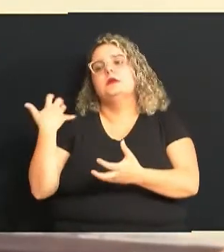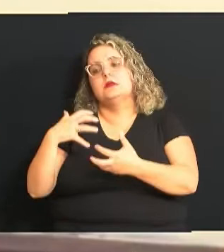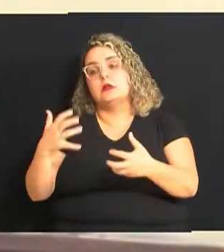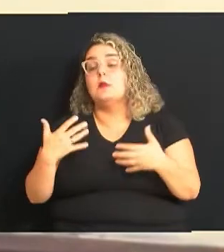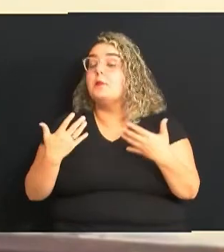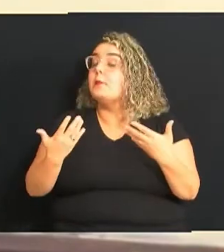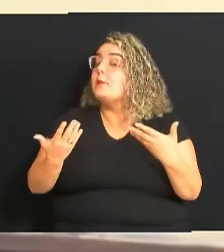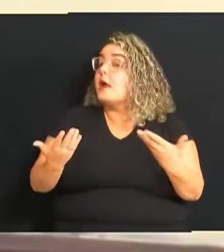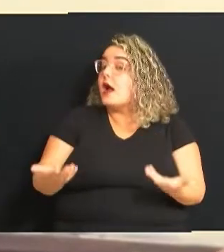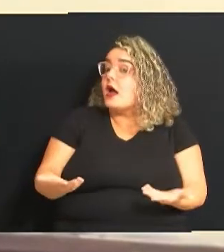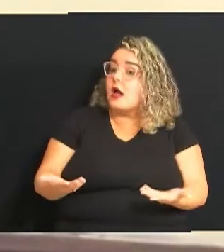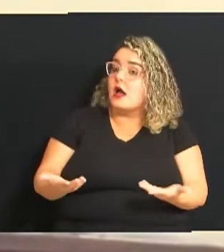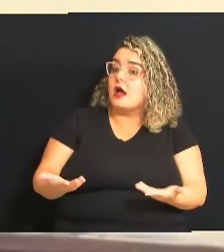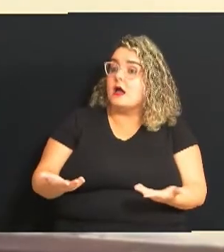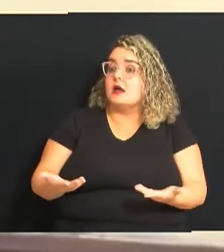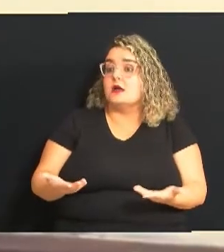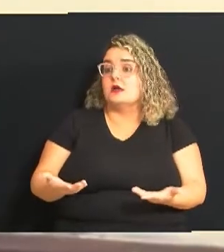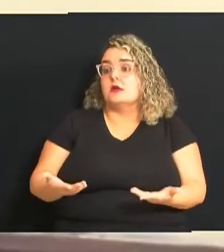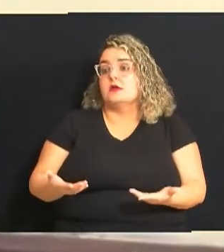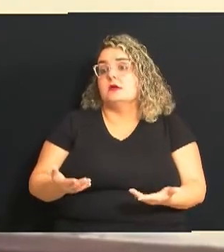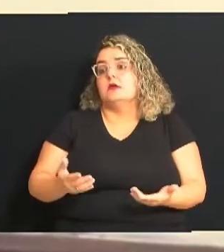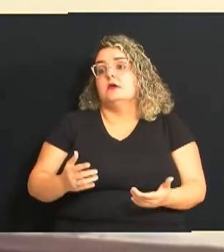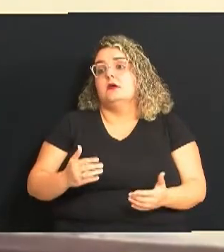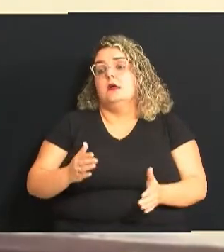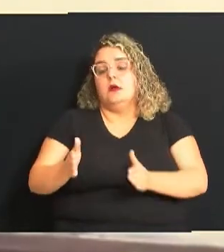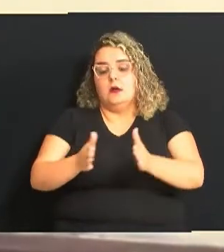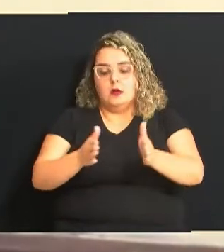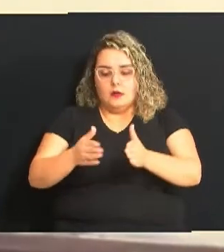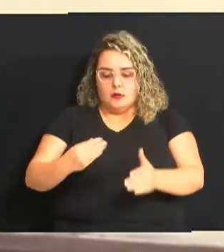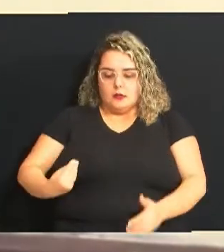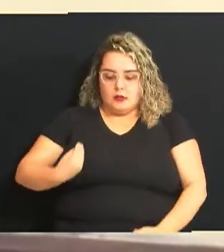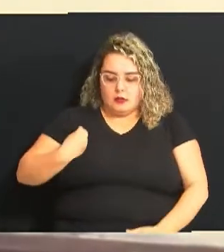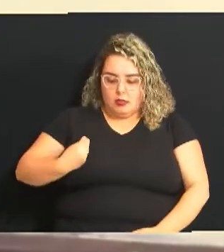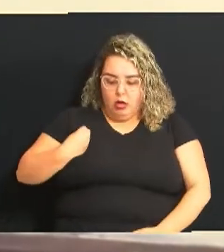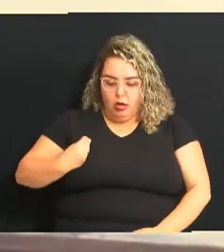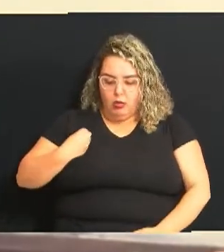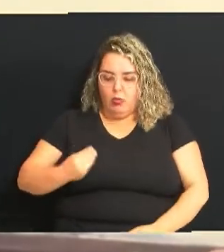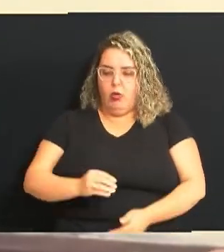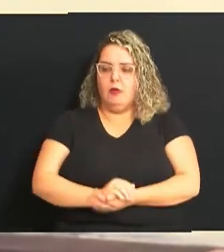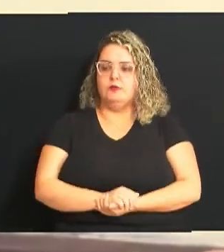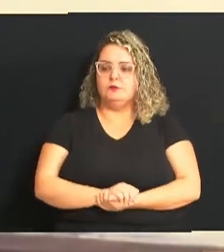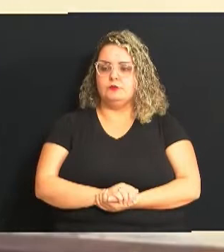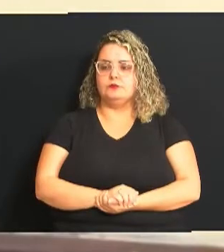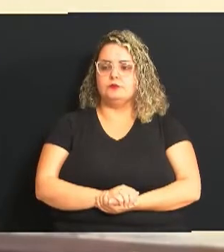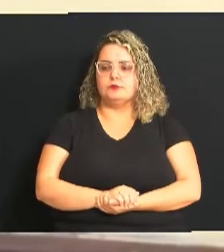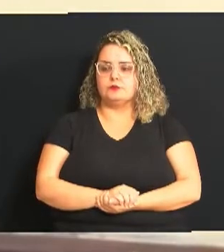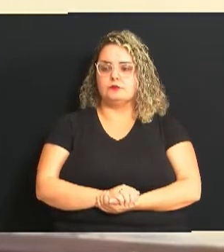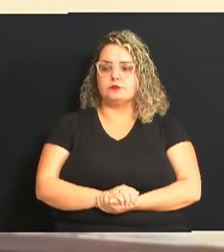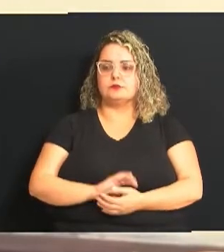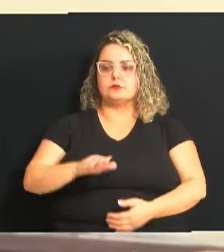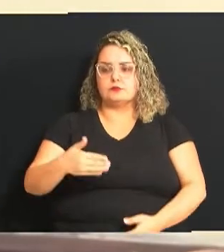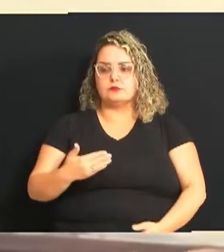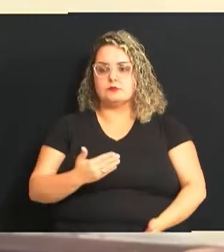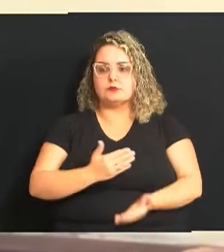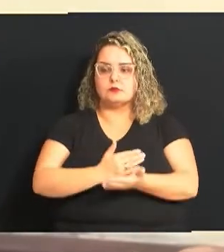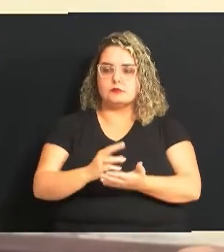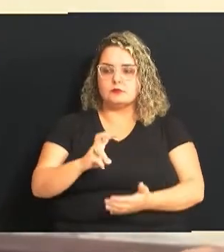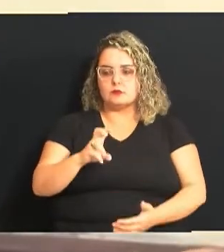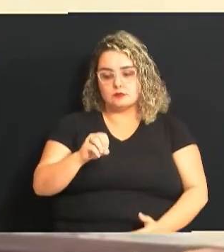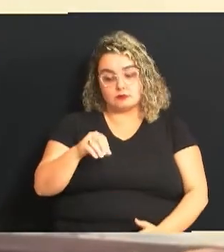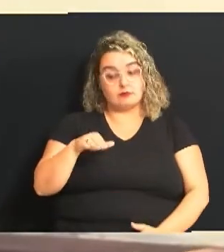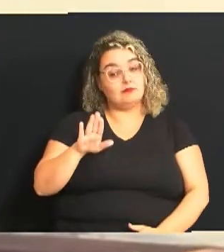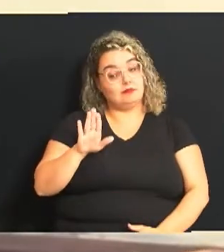Mas, a partir de uma certa fase da nossa vida, ou seja, quando a gente começa a chegar nos 50